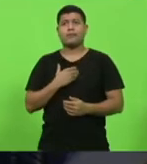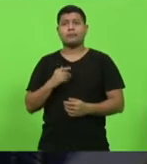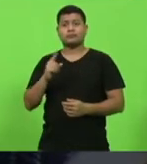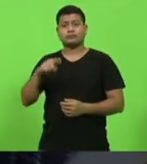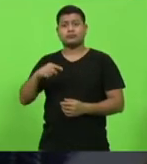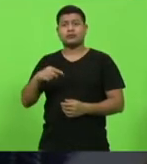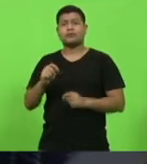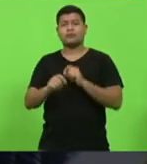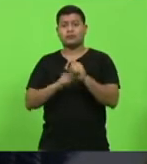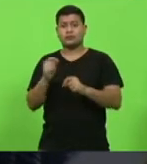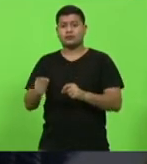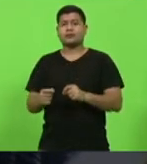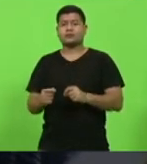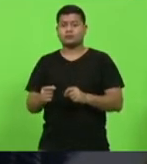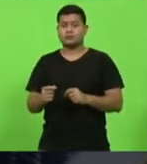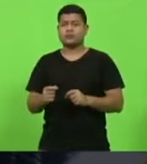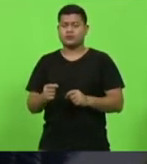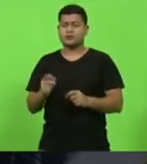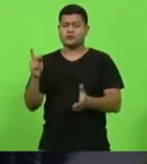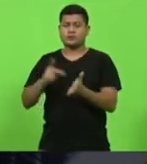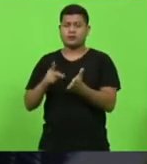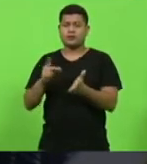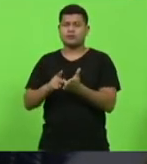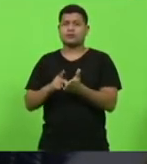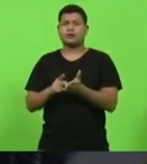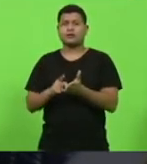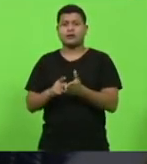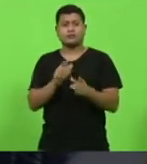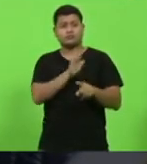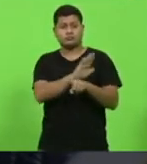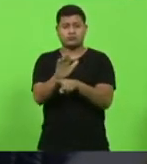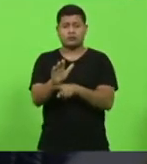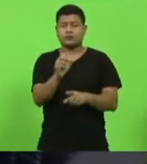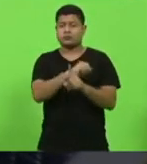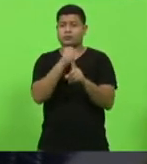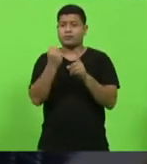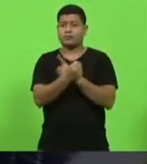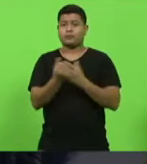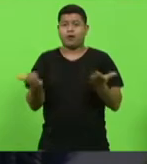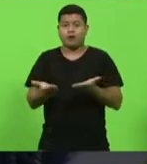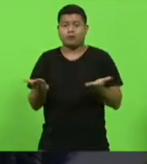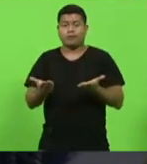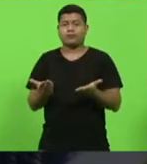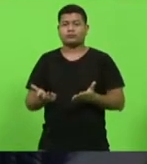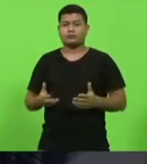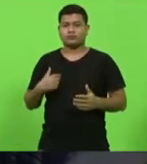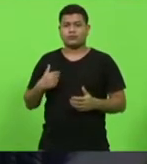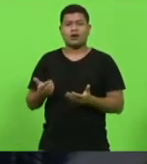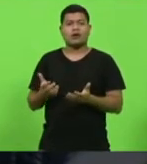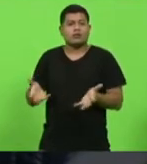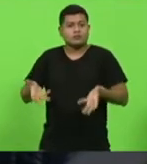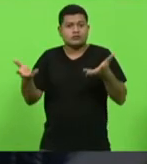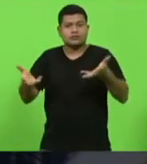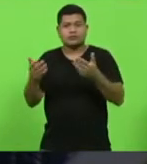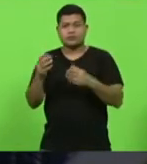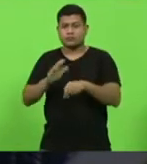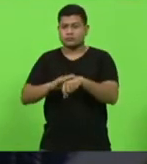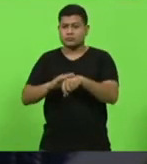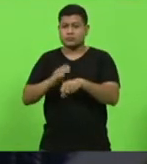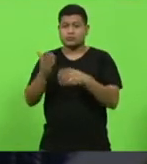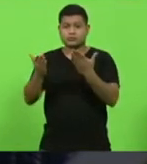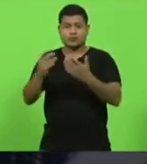dar retorno efetivo a sociedade esse gesto esse ato que é provocado hoje pelo pelo presidente Mauro